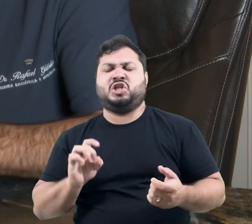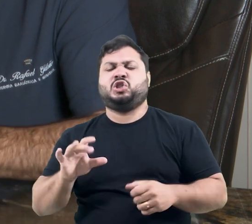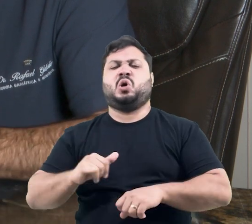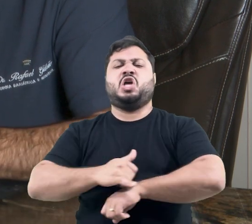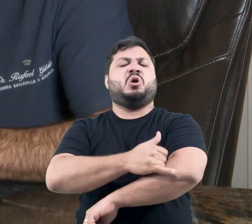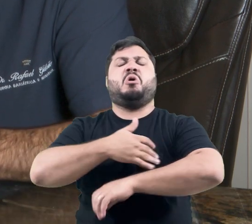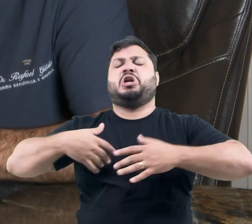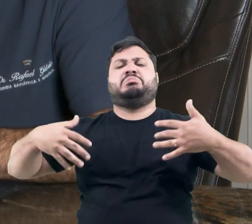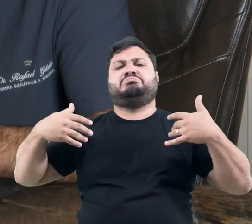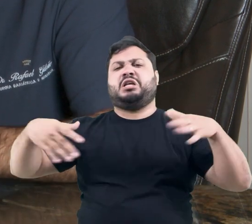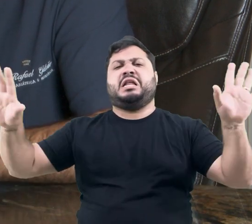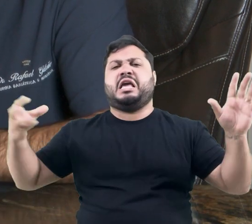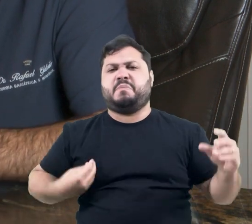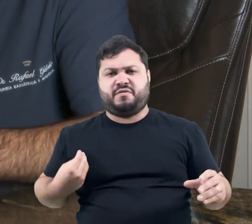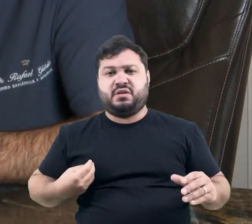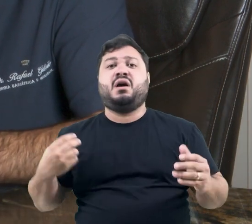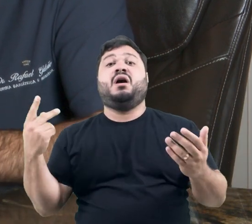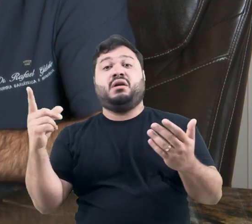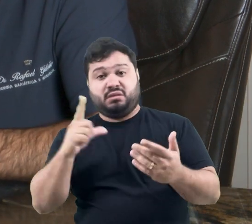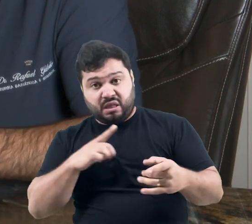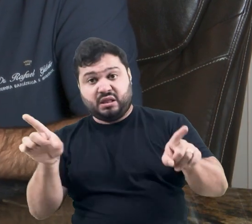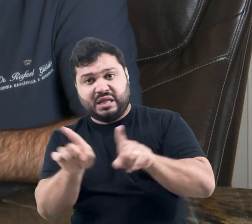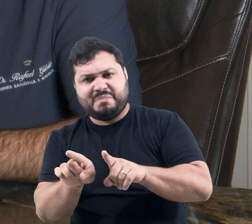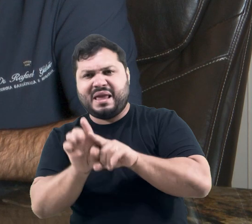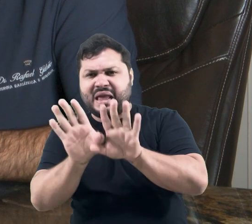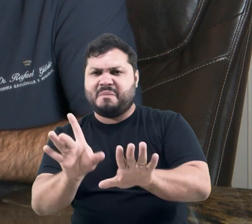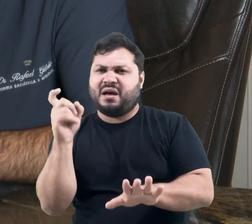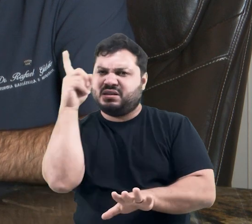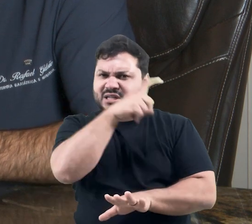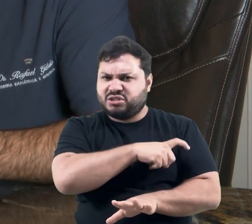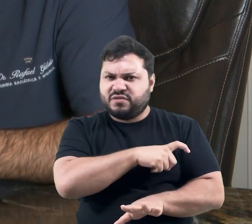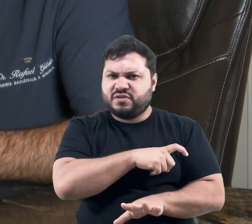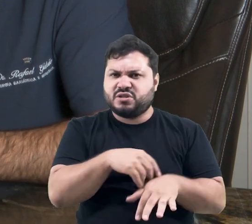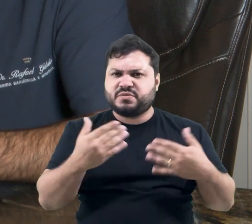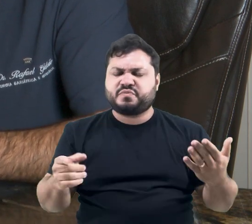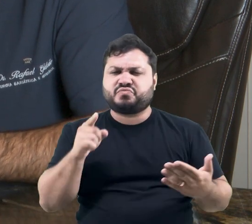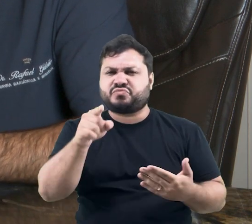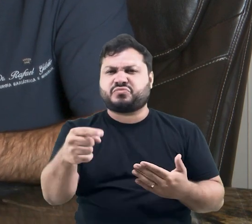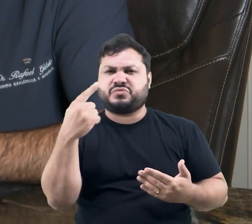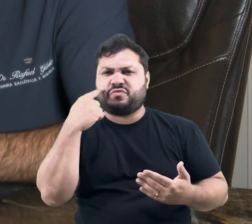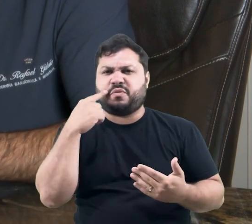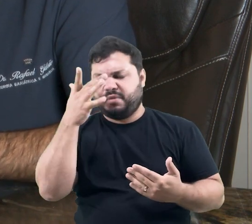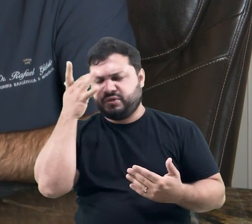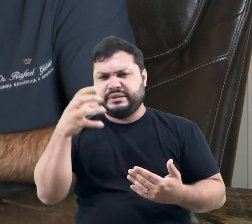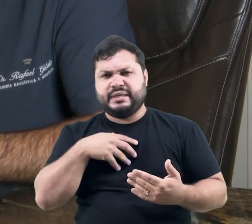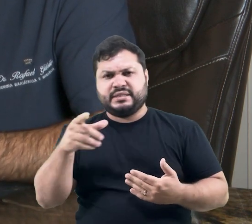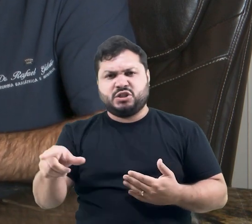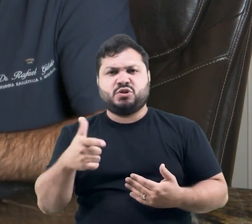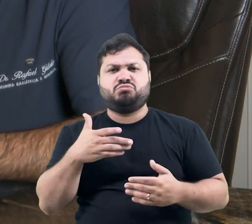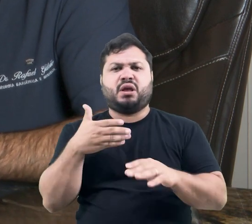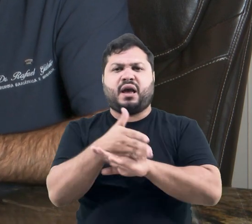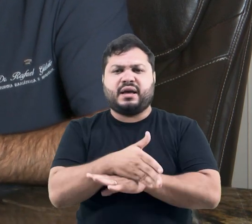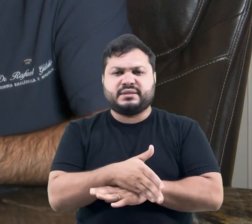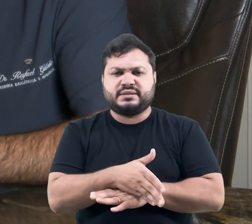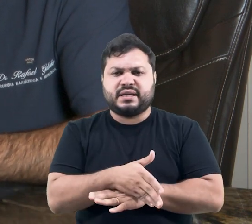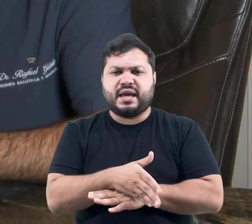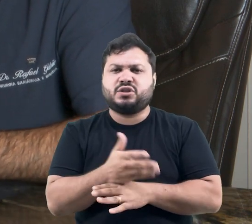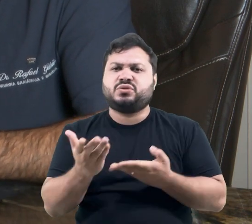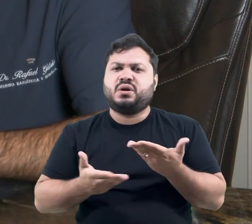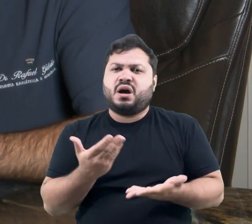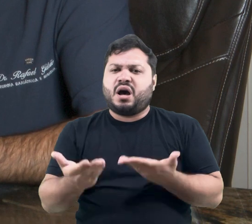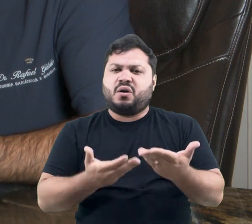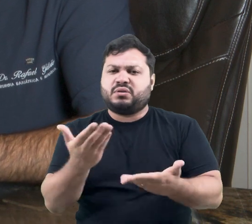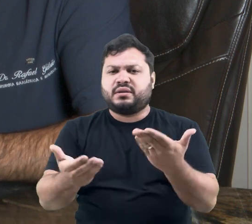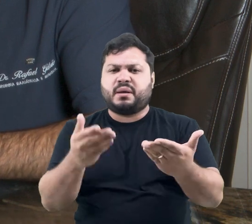simplesmente engorda e não está nem aí para a vida. Acontece também, mas é muito difícil, sabe? Então você vê pessoas nessas situações não ter acesso